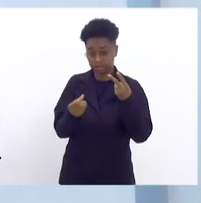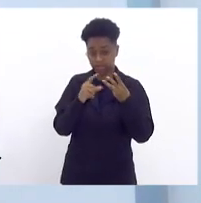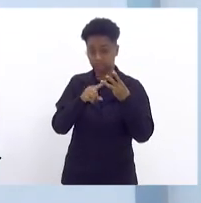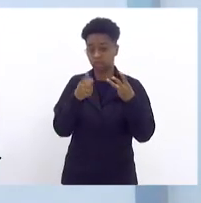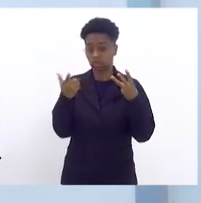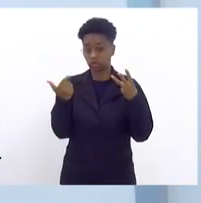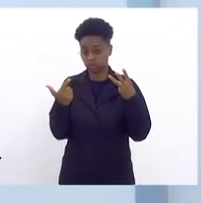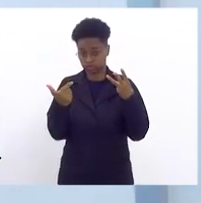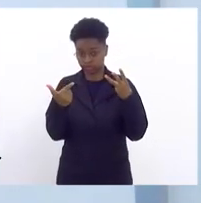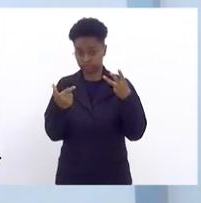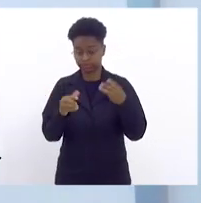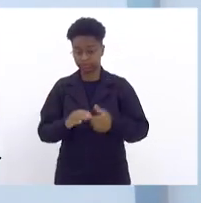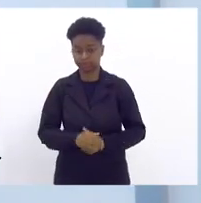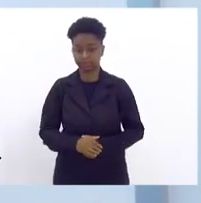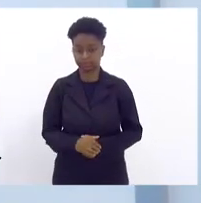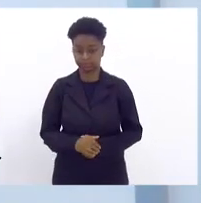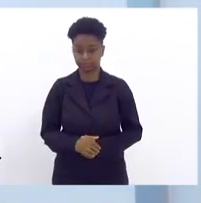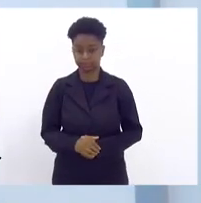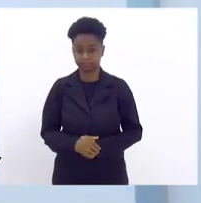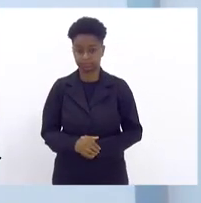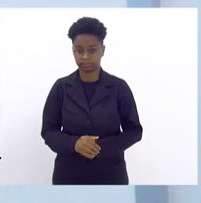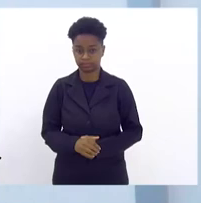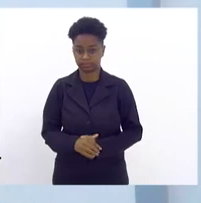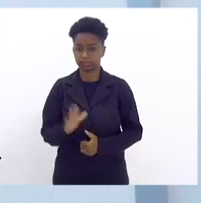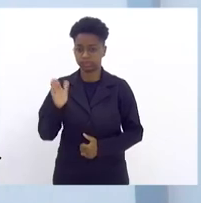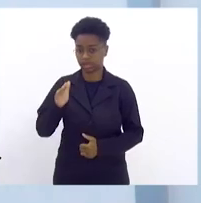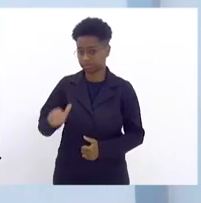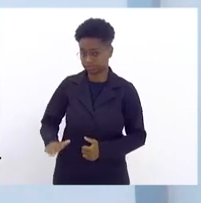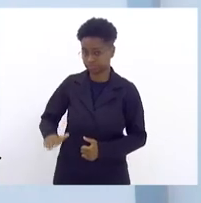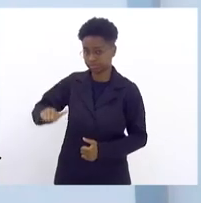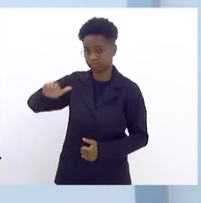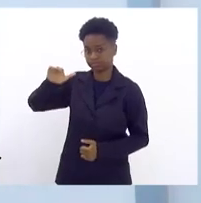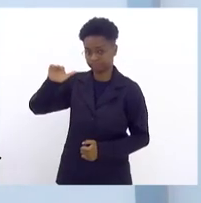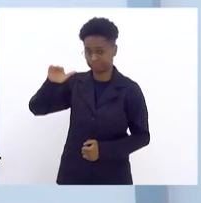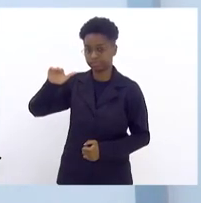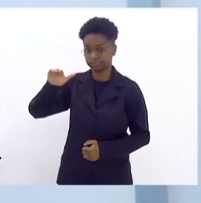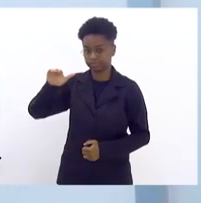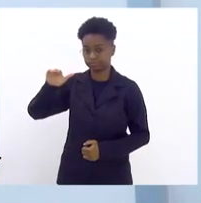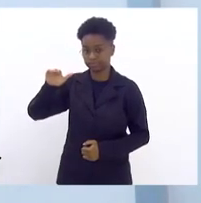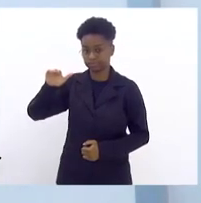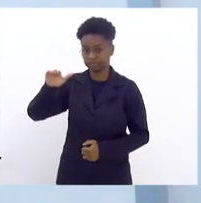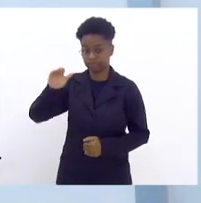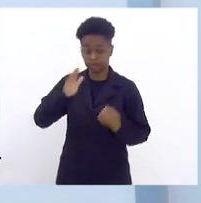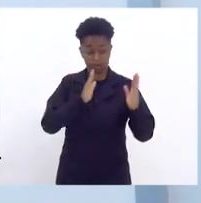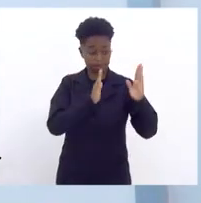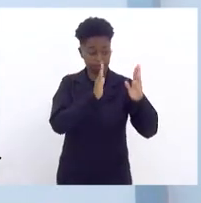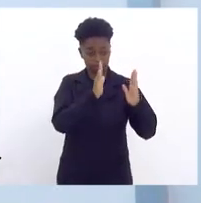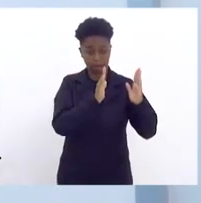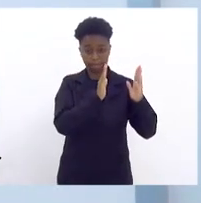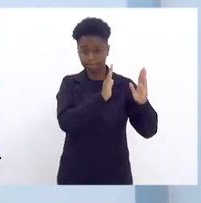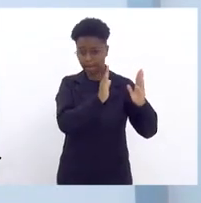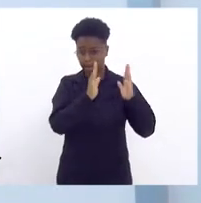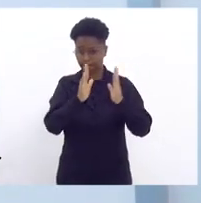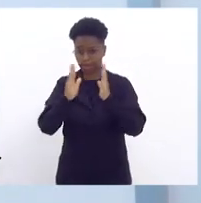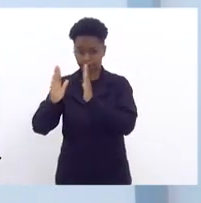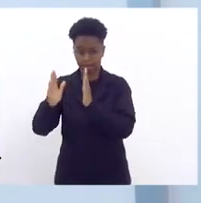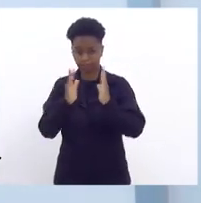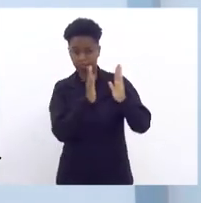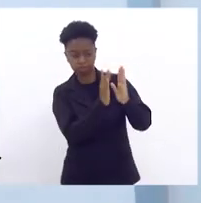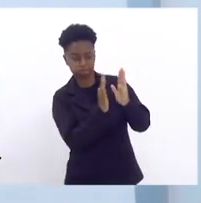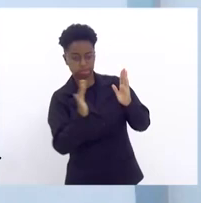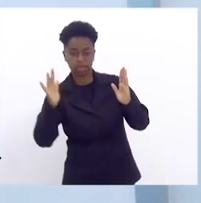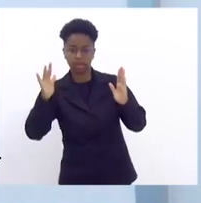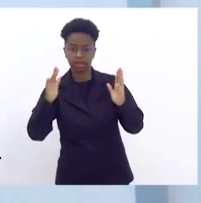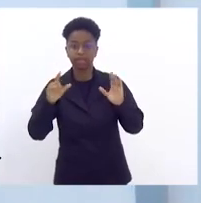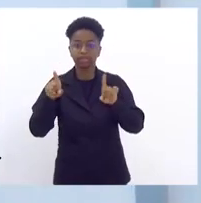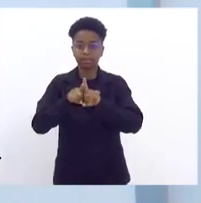12 já estão crescendo as fases vão passando os níveis de